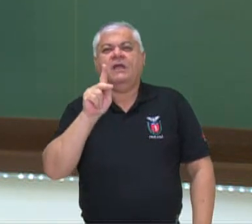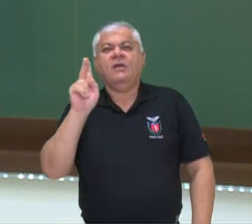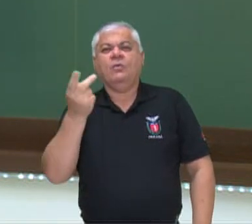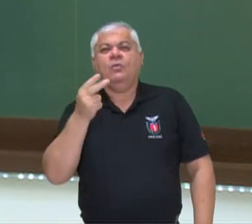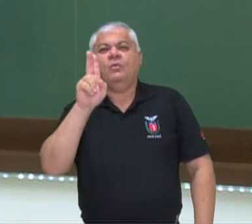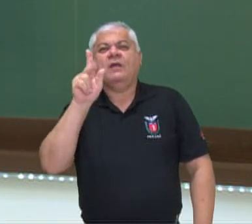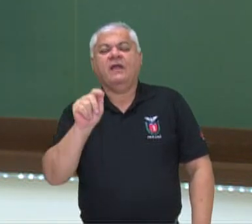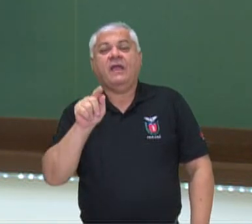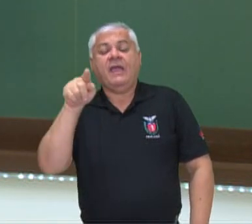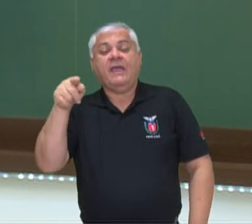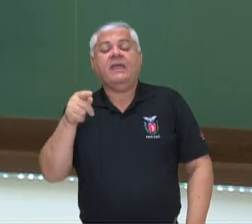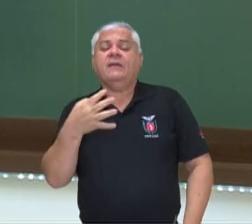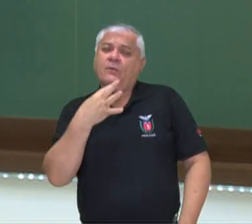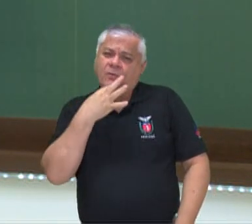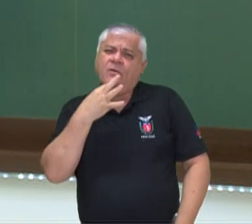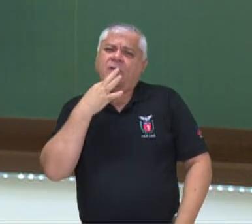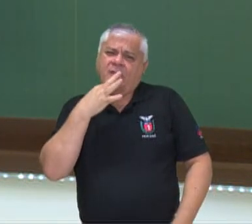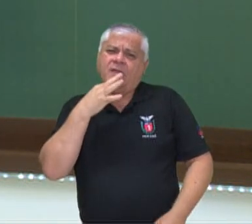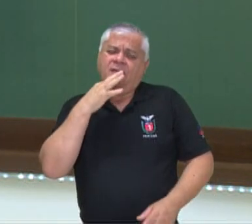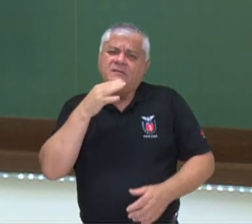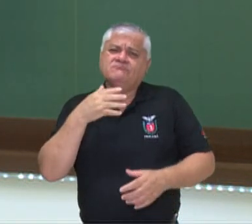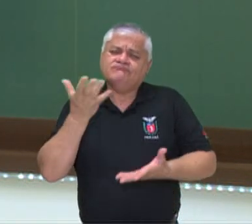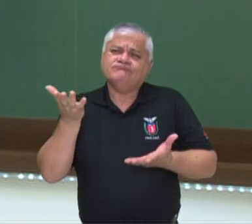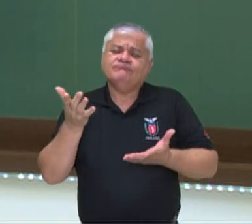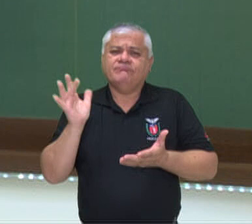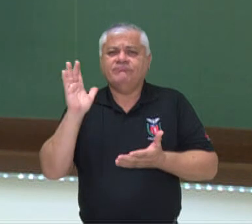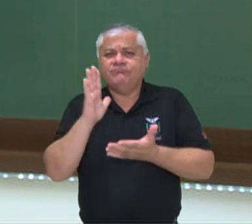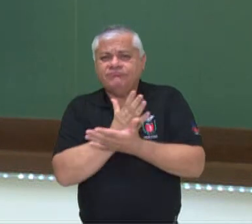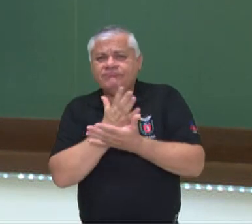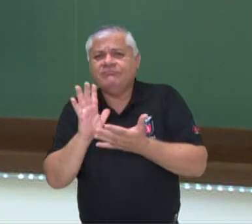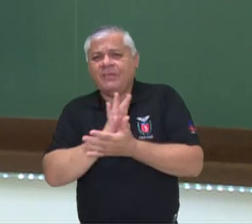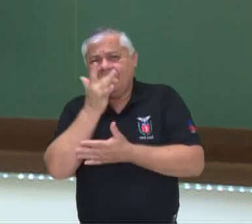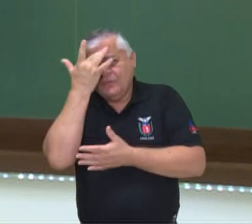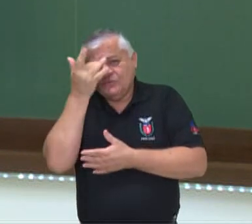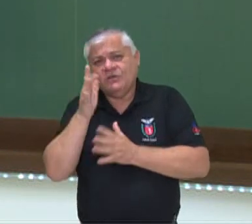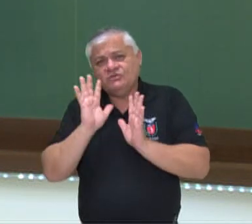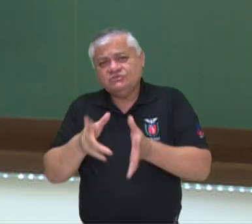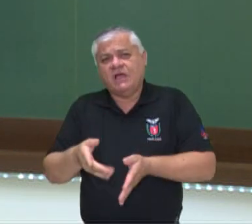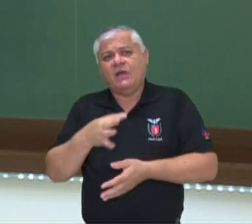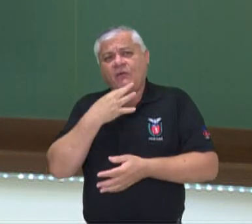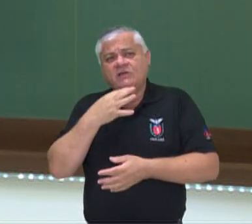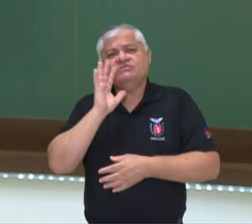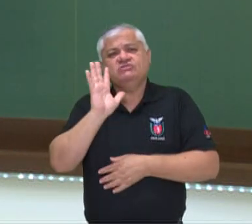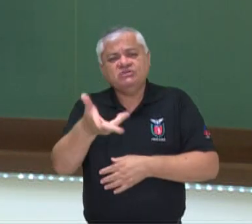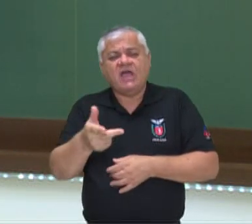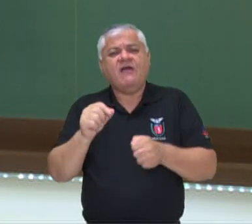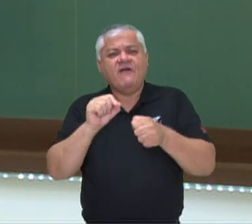seja uma das mais conhecidas, né? Inclusive já foram até produzidos